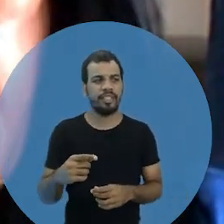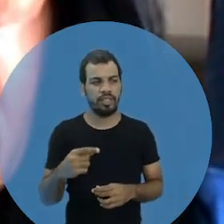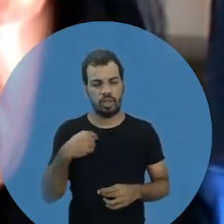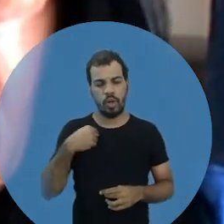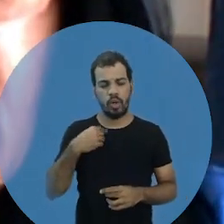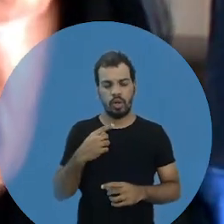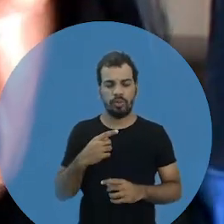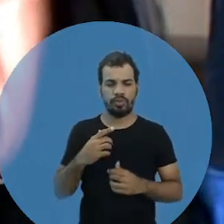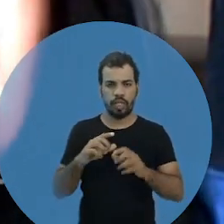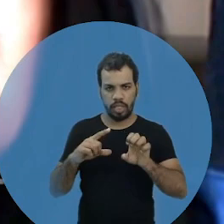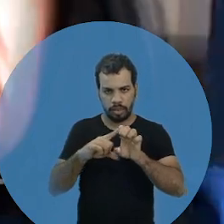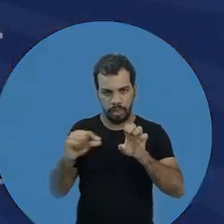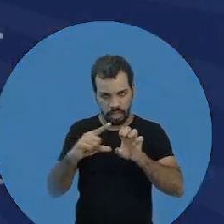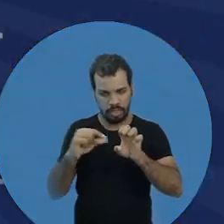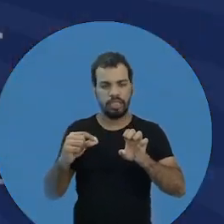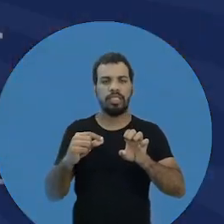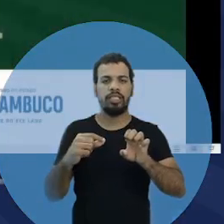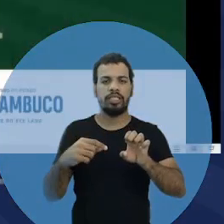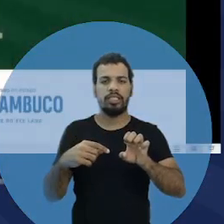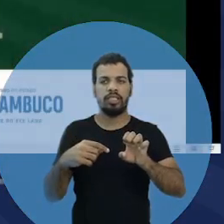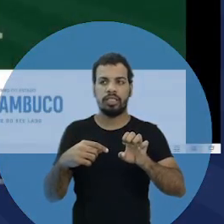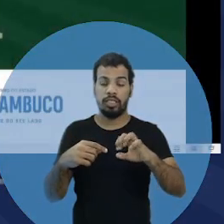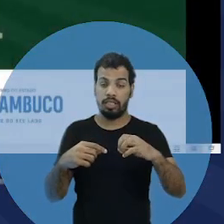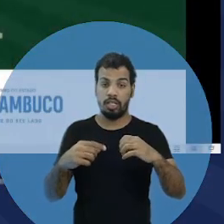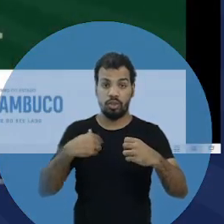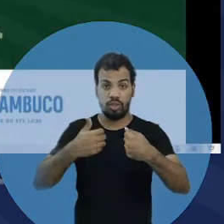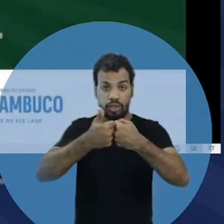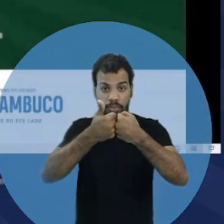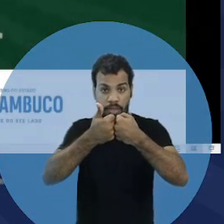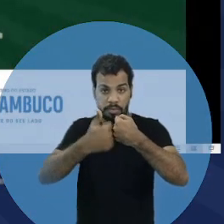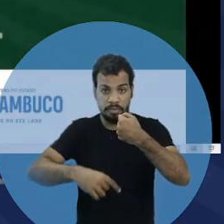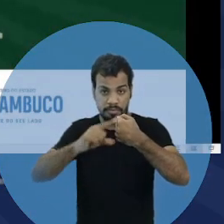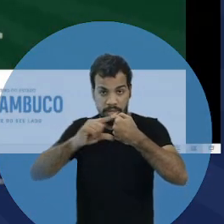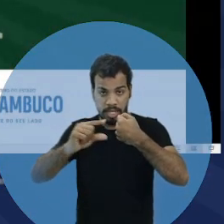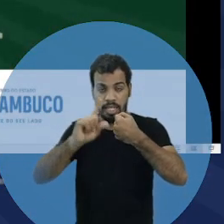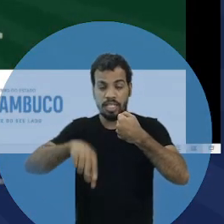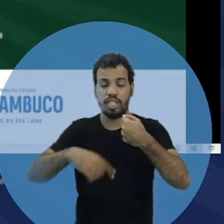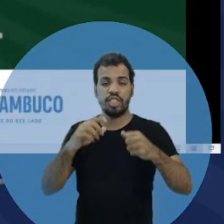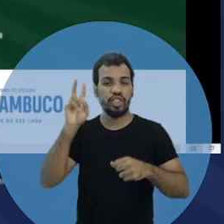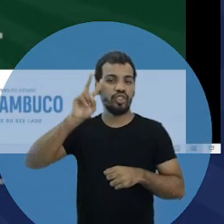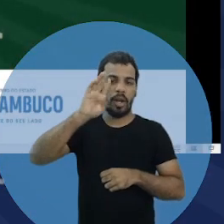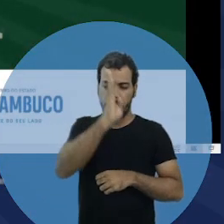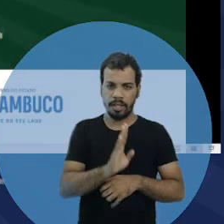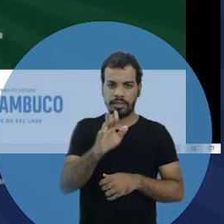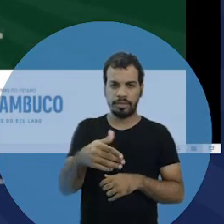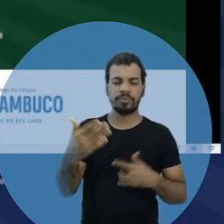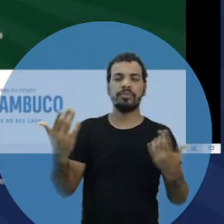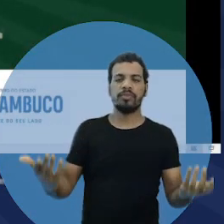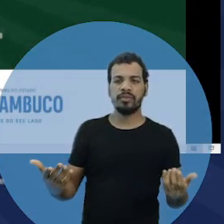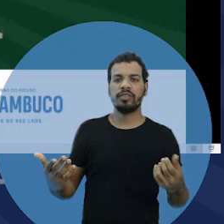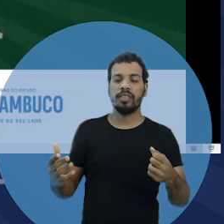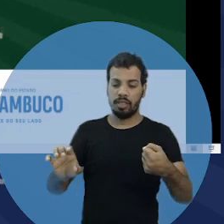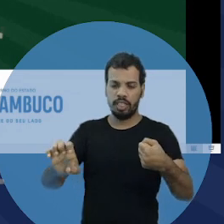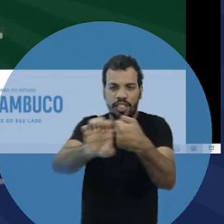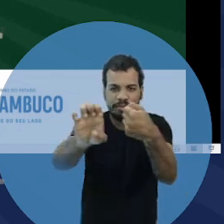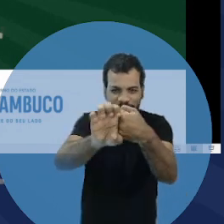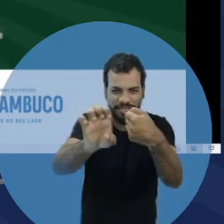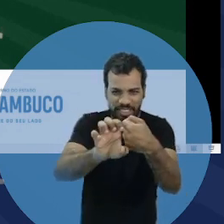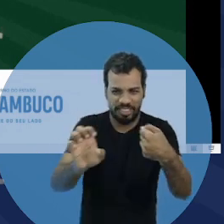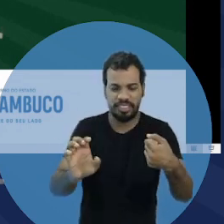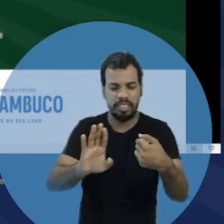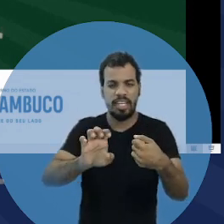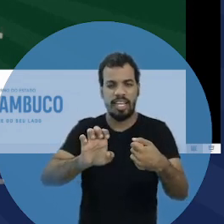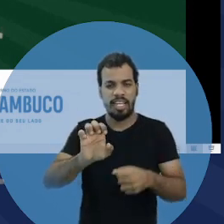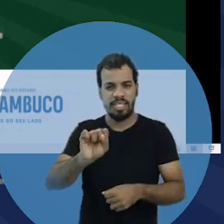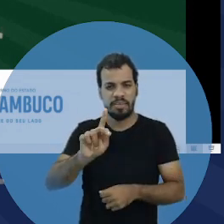leciono na Erende Belo Jardim, onde temos o Núcleo de Estudo de Gênero, professora Bernardina Santos Araújo Souza. E nós estamos trazendo as